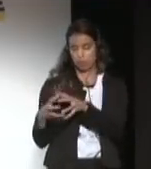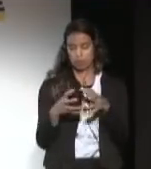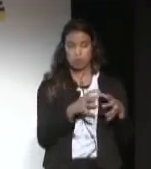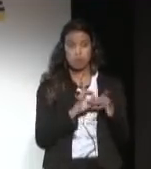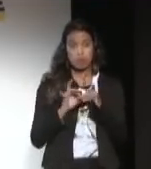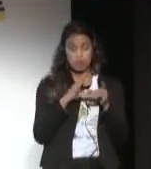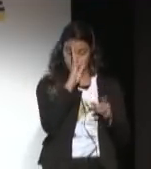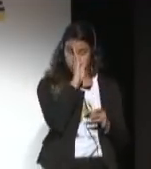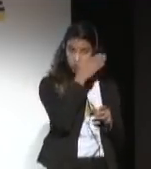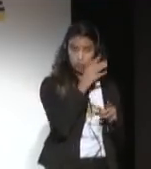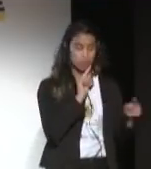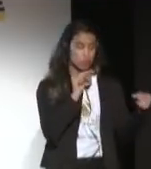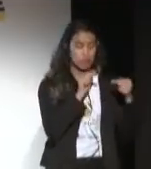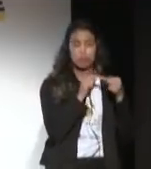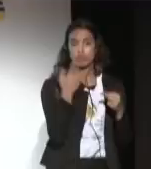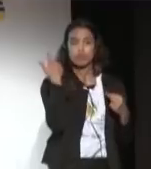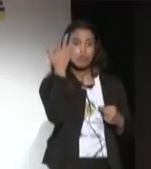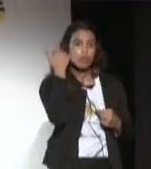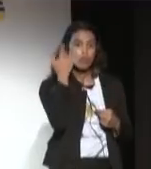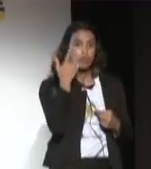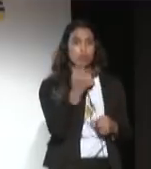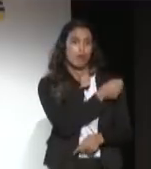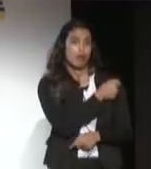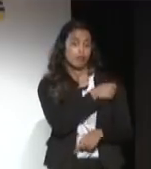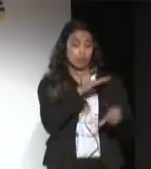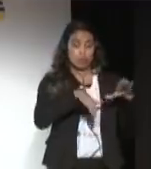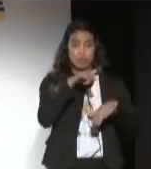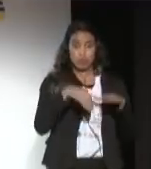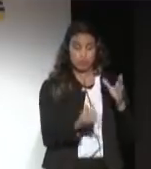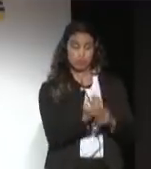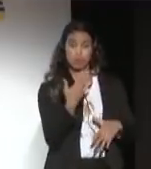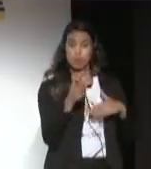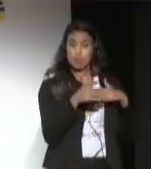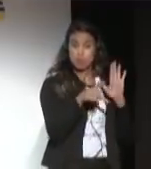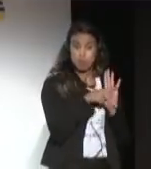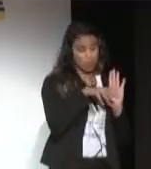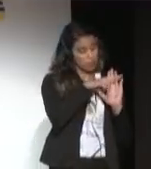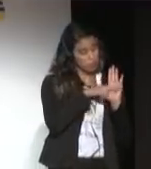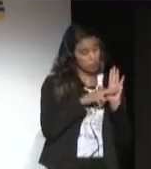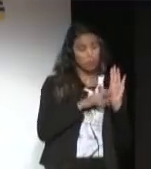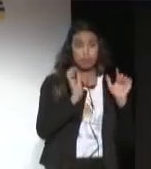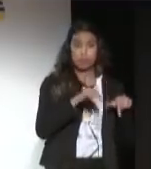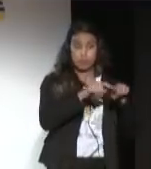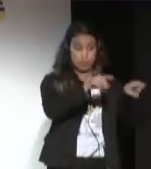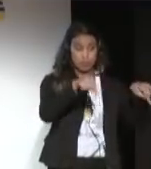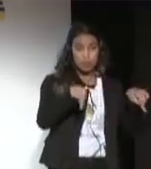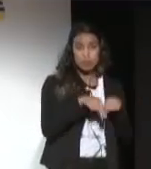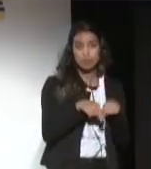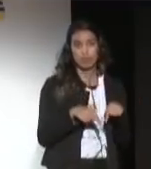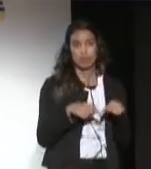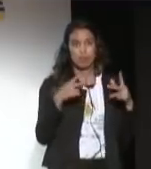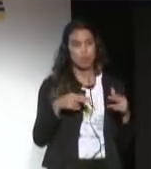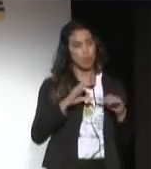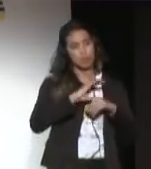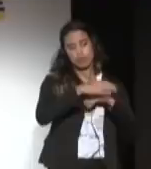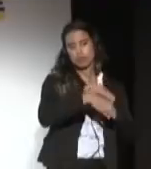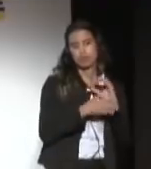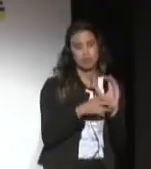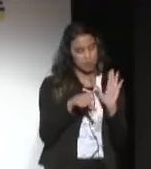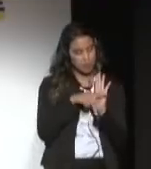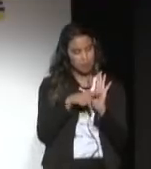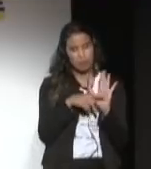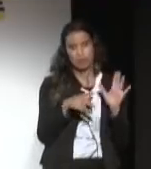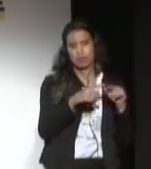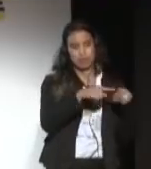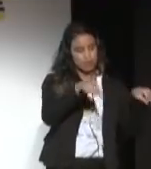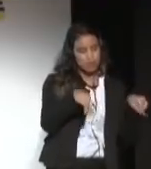sempre focando em objetivos comuns. Os alunos muitas vezes têm que desenvolver as próprias normas de sala de aula. É como se fosse uma constituição da turma,